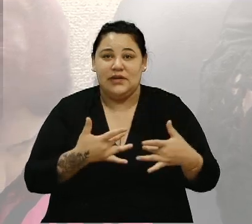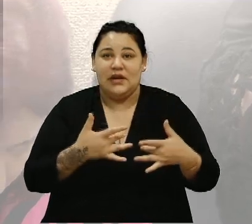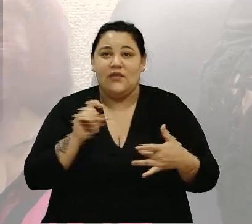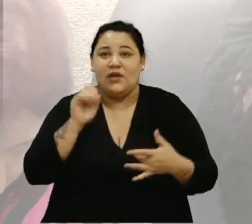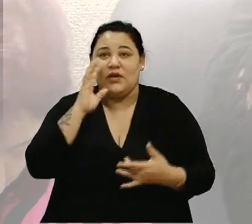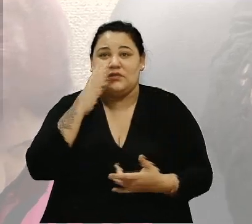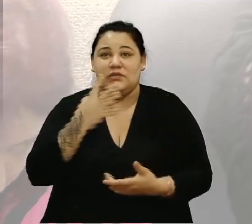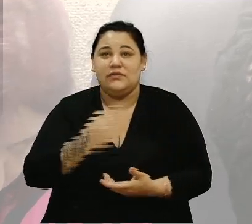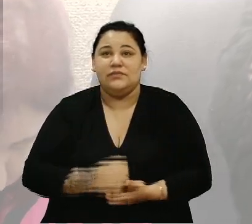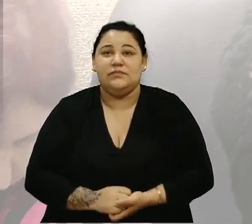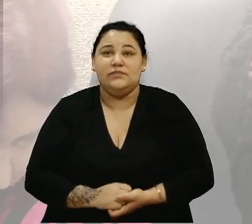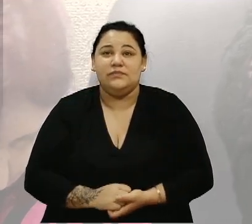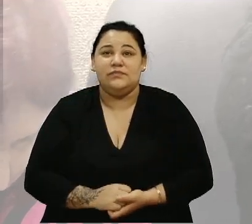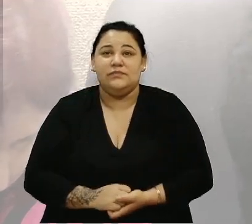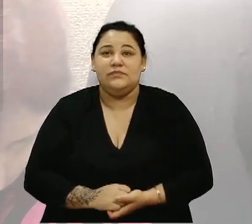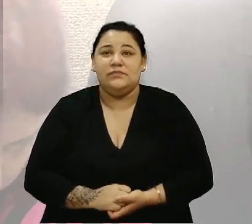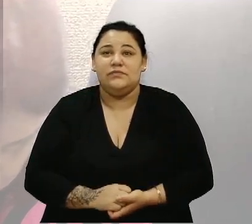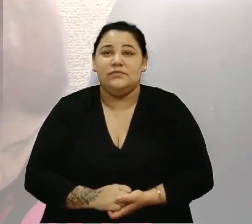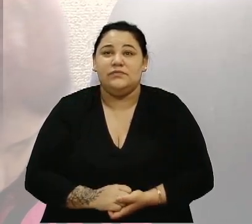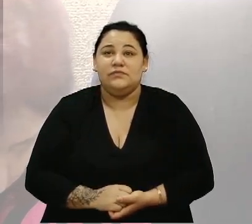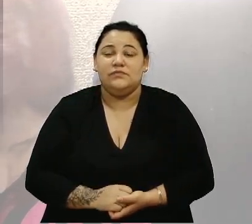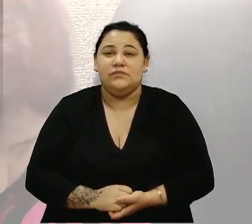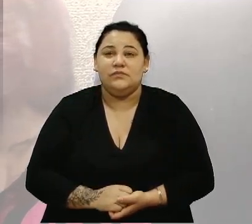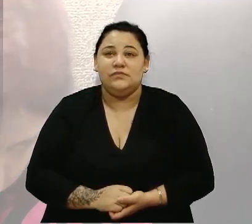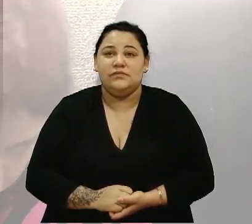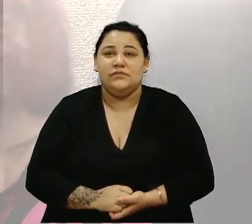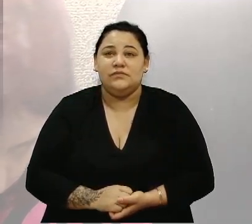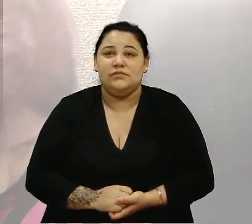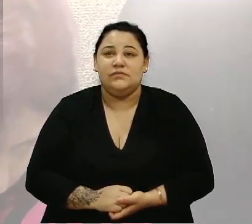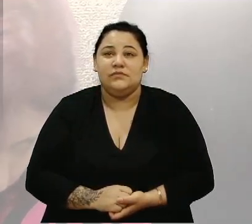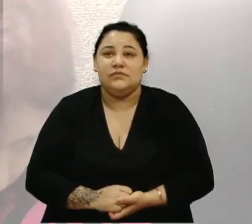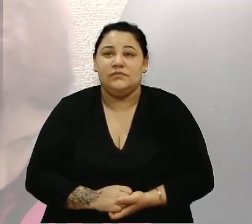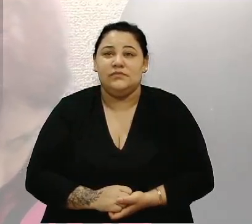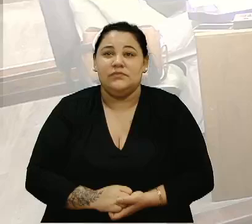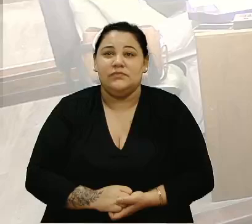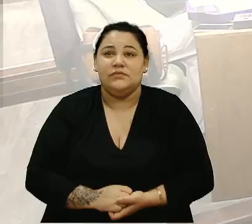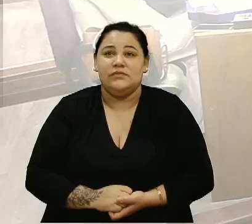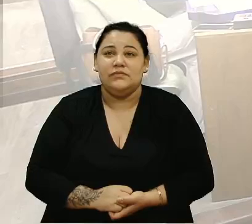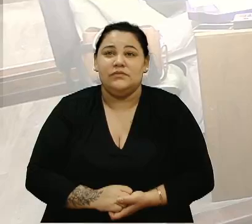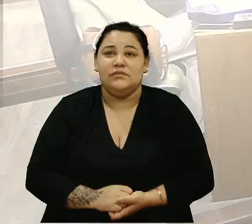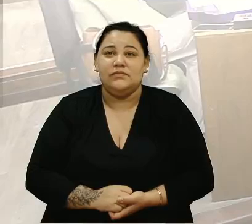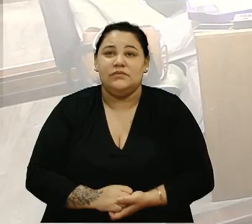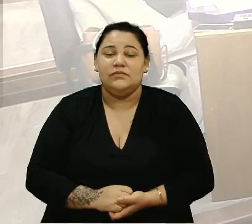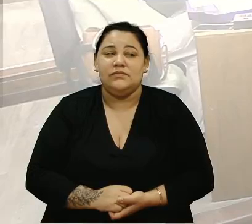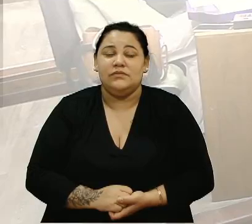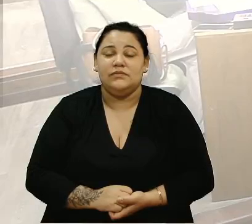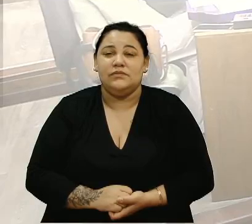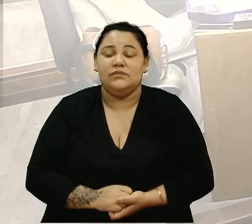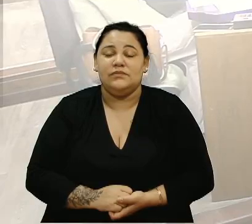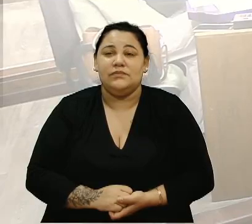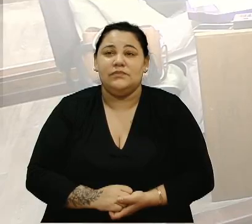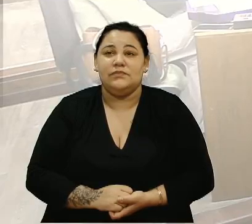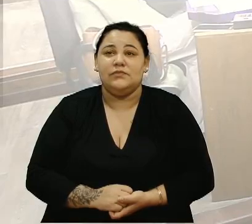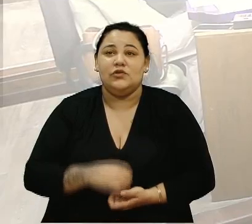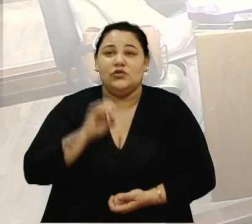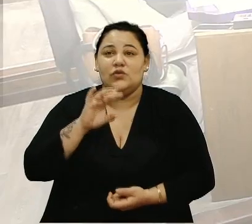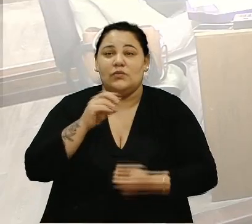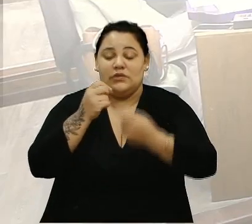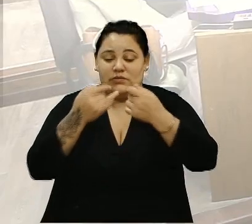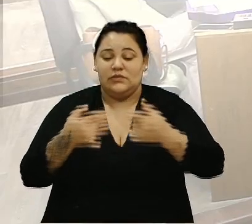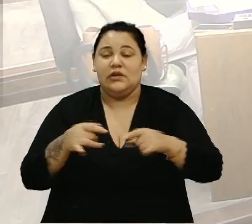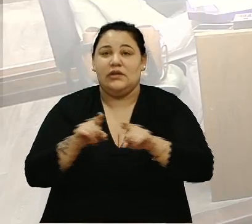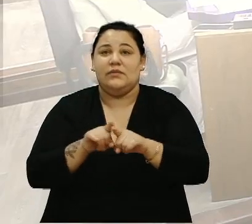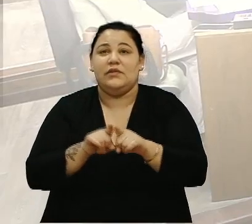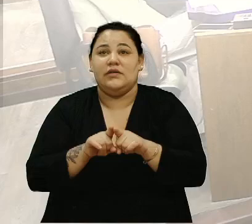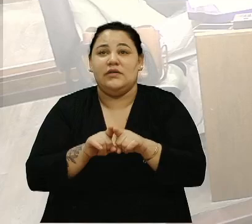Se possível, uma parte. Quem pediu a parte? Pois não, vereador. Não, só para deixar justificado aí que